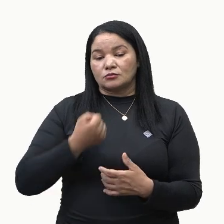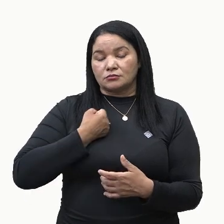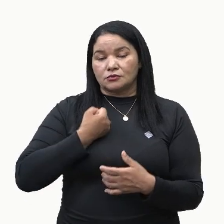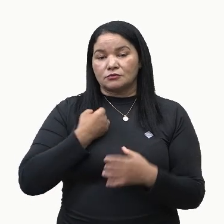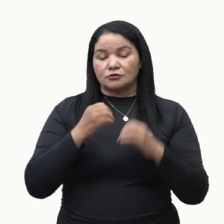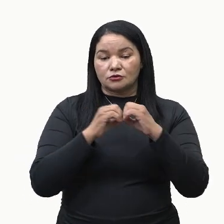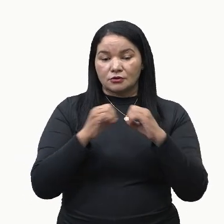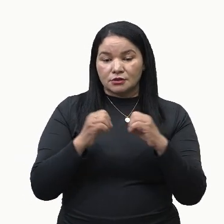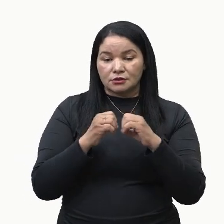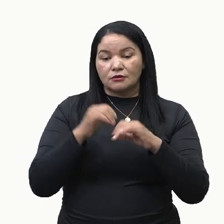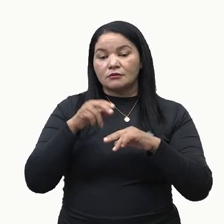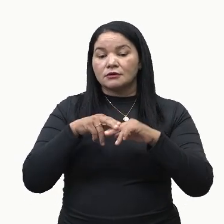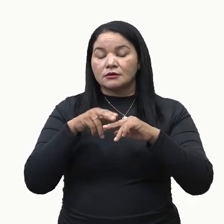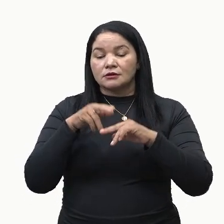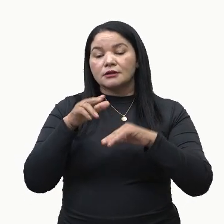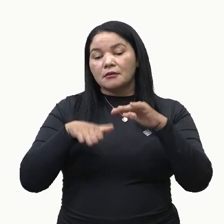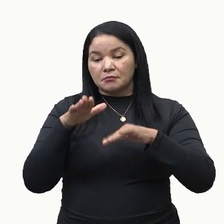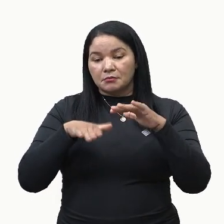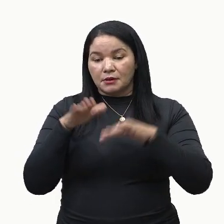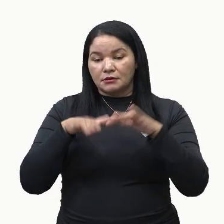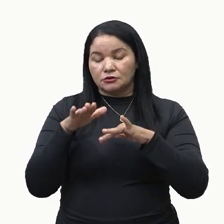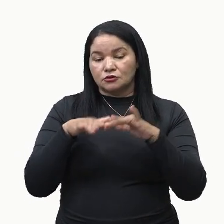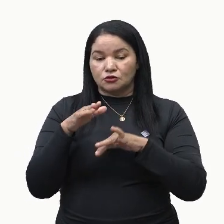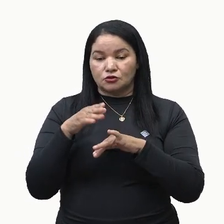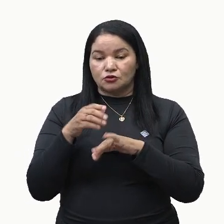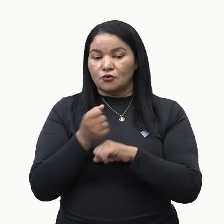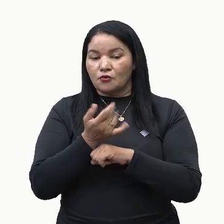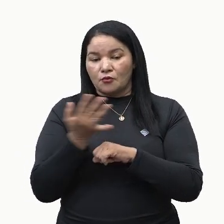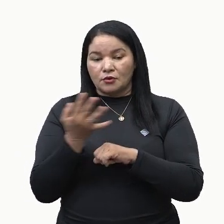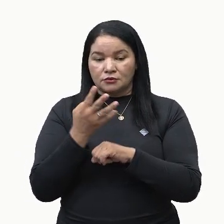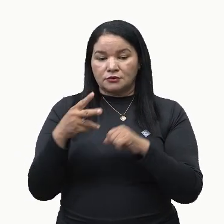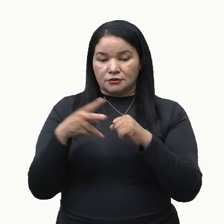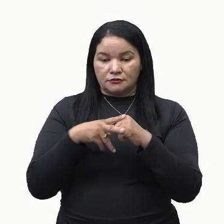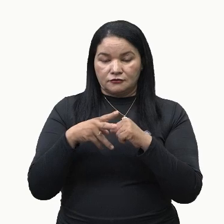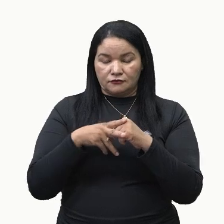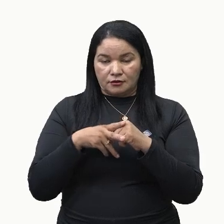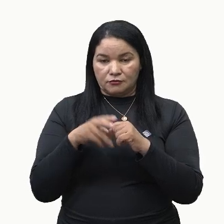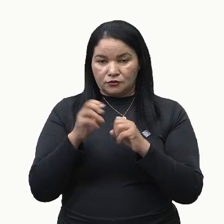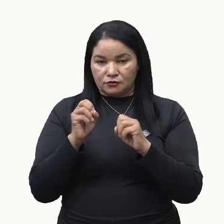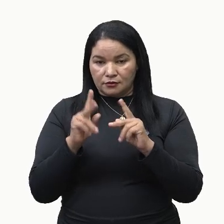verbos presentes no enunciado. Então vamos aqui relembrar.